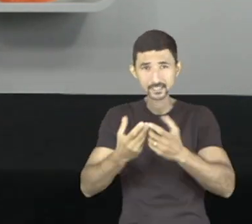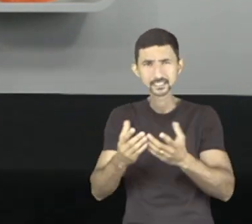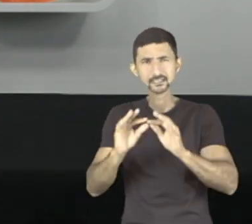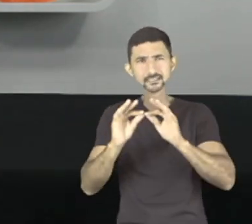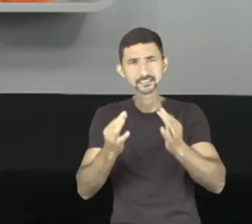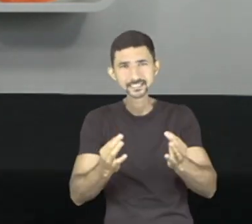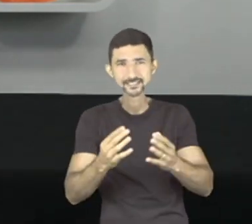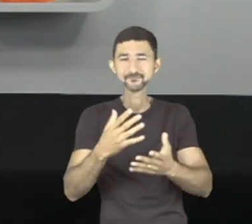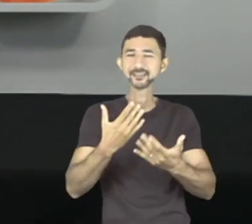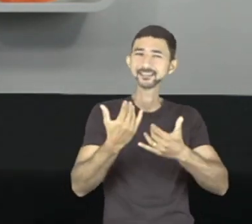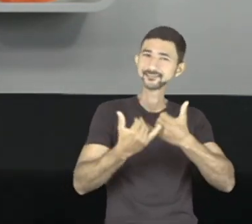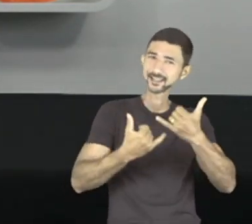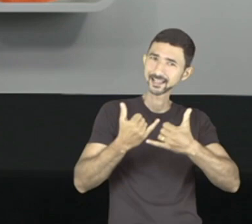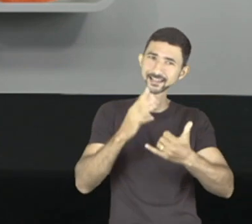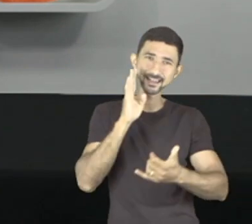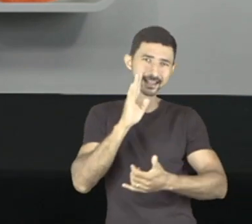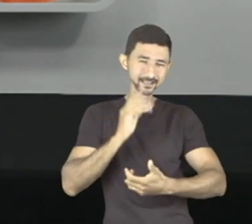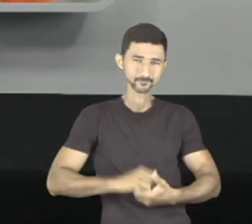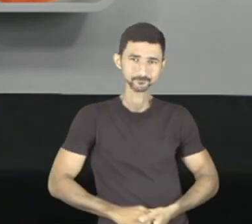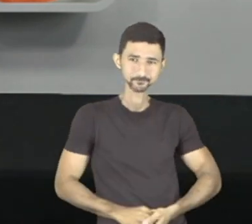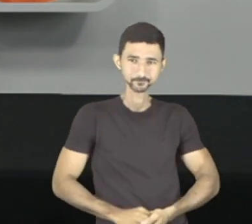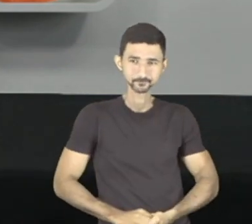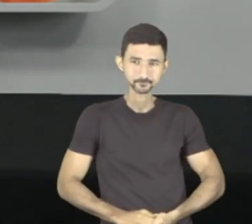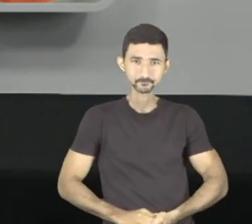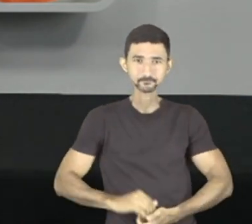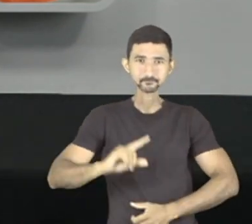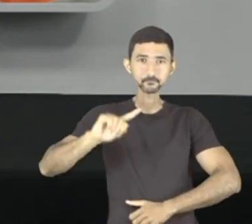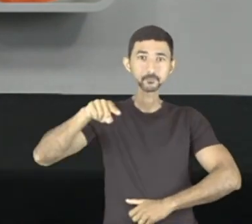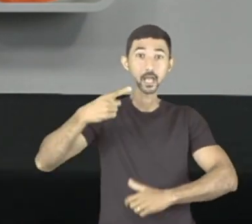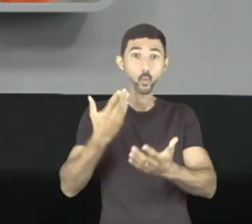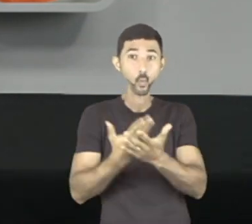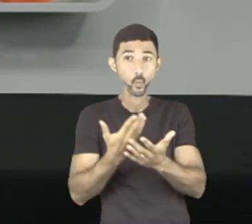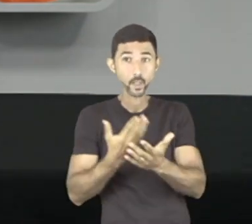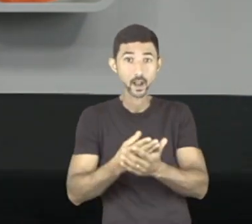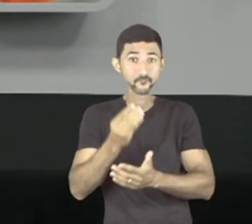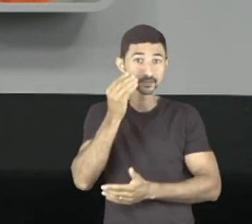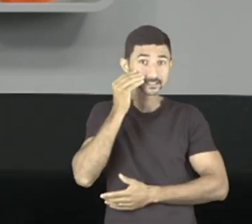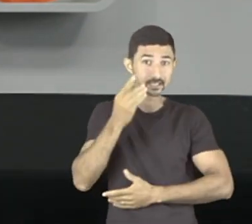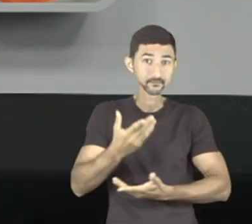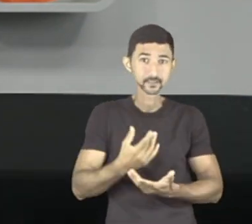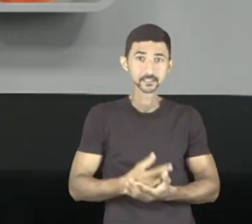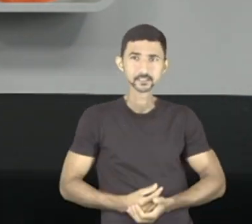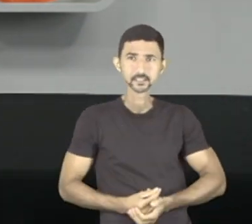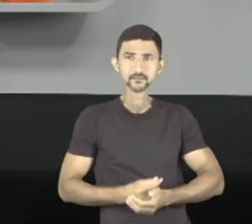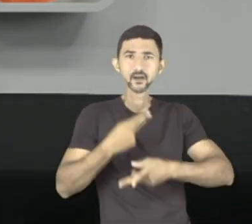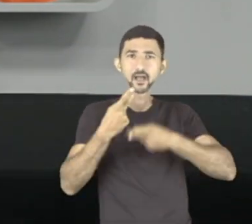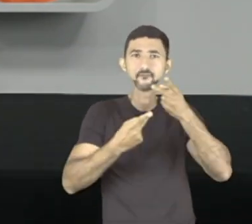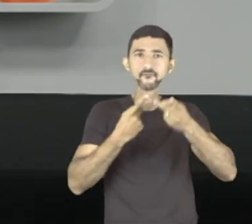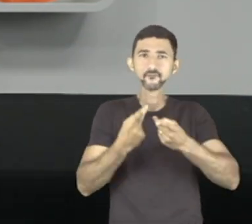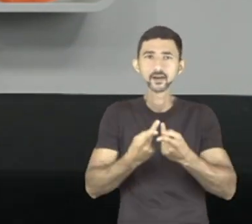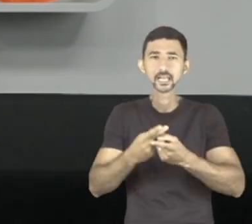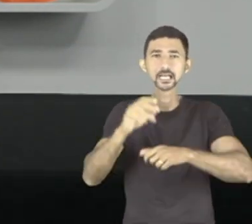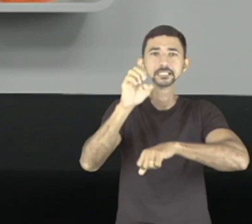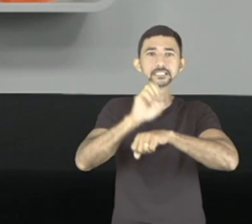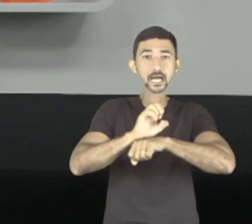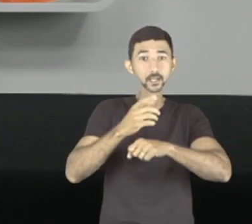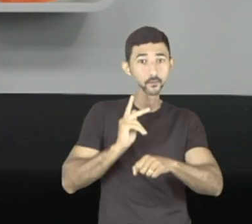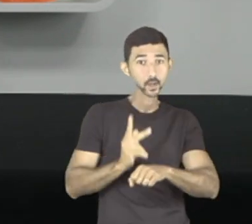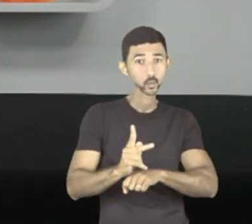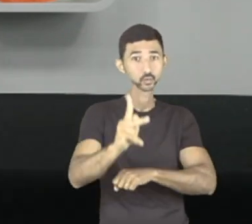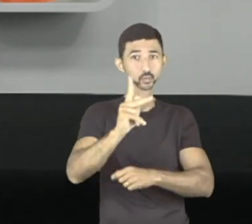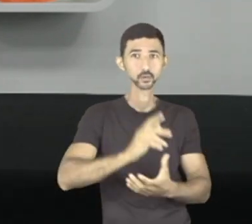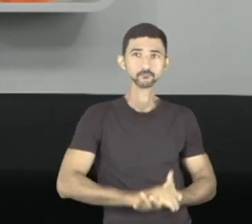forma bem divertida, tá bom? Na próxima aula, você fica ligadinho que a gente vai falar ainda sobre o nosso estado do